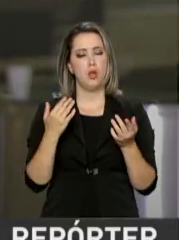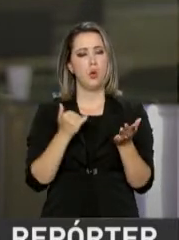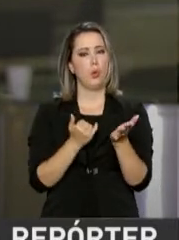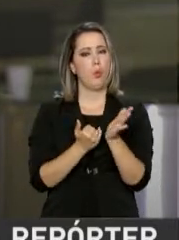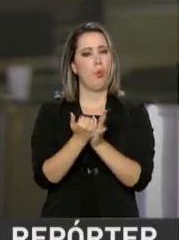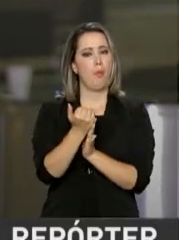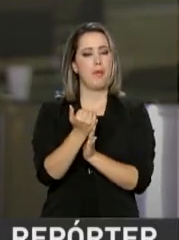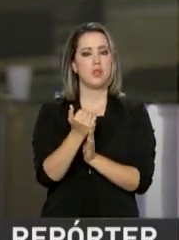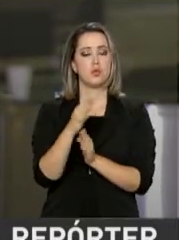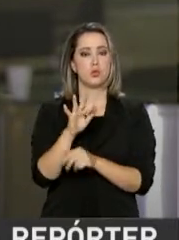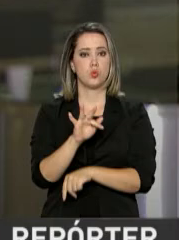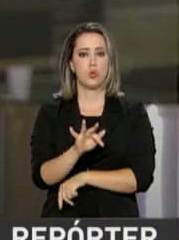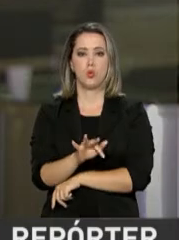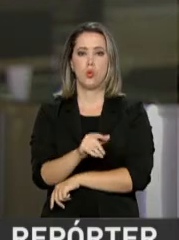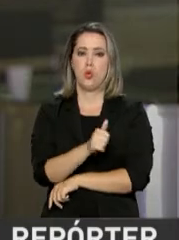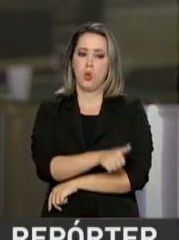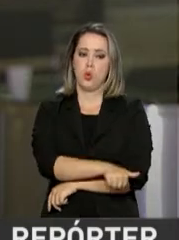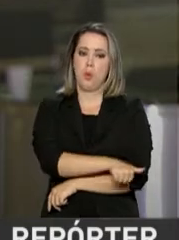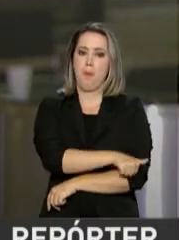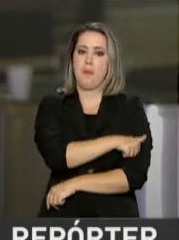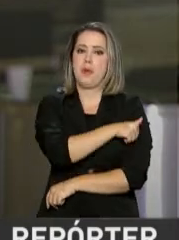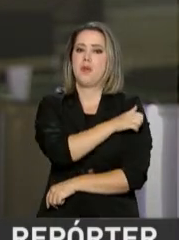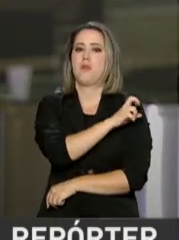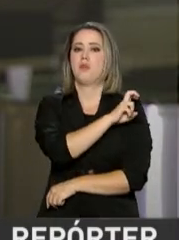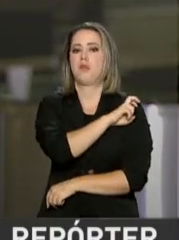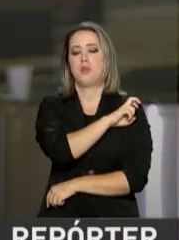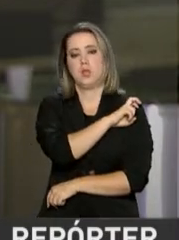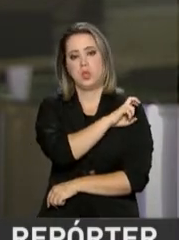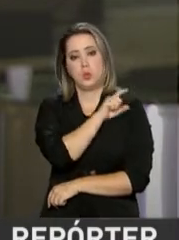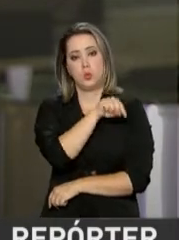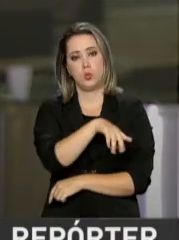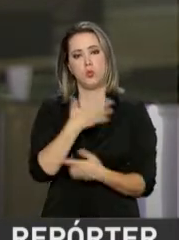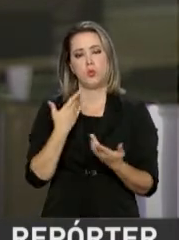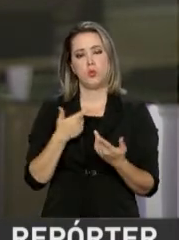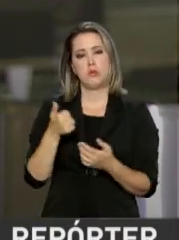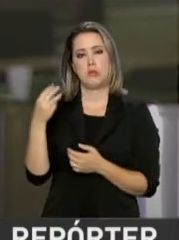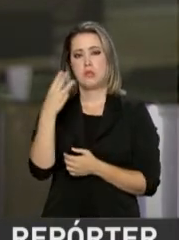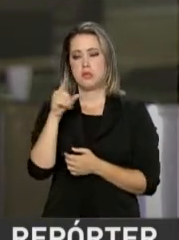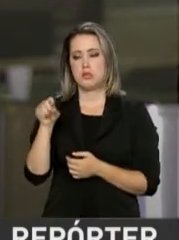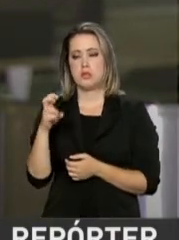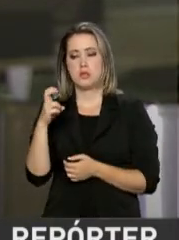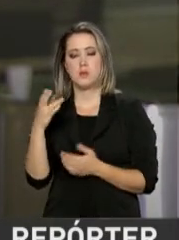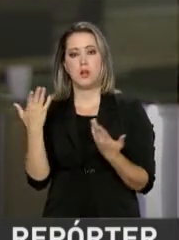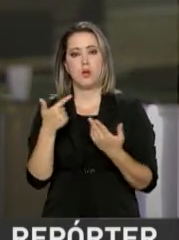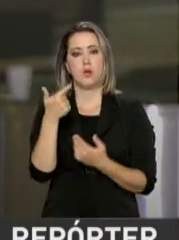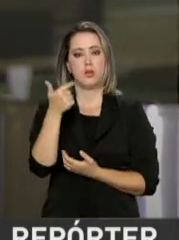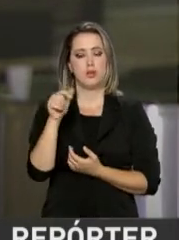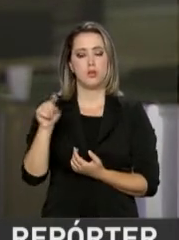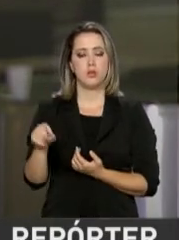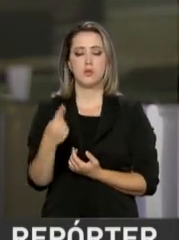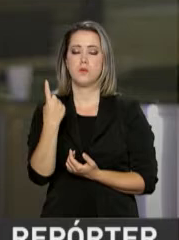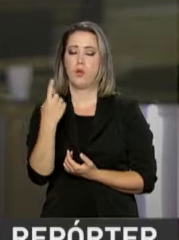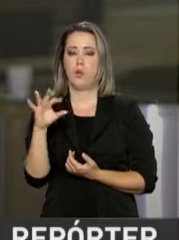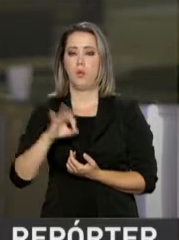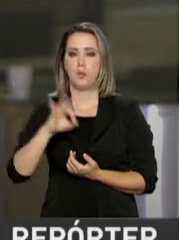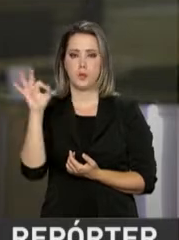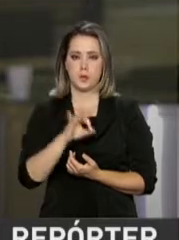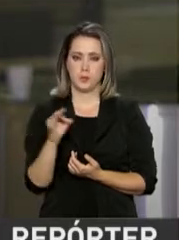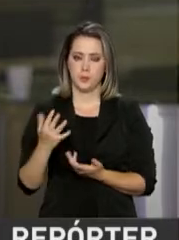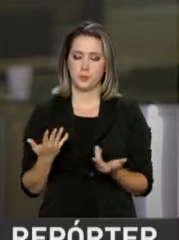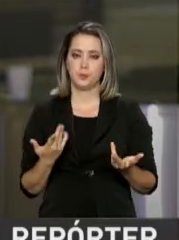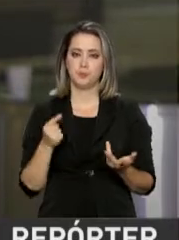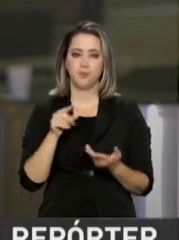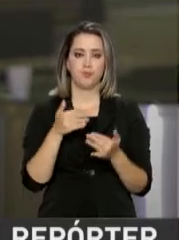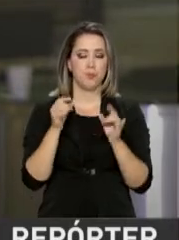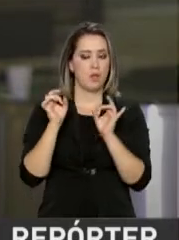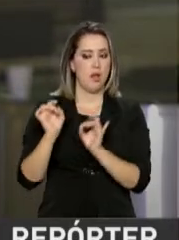do ensino fundamental que é do 1º ao 5º ano a invasão saiu de três e meio para 2,1 por cento a